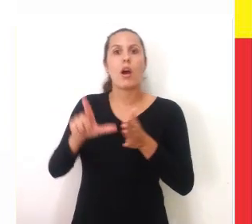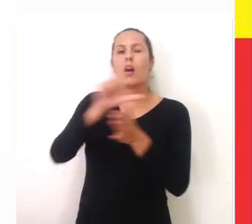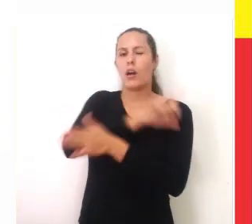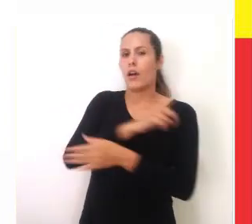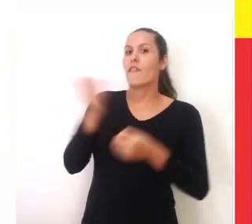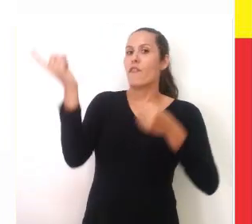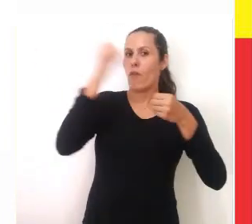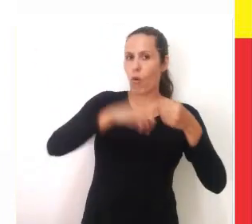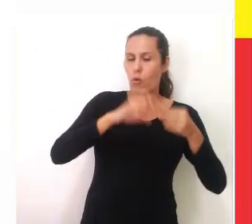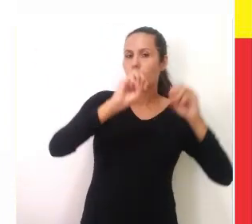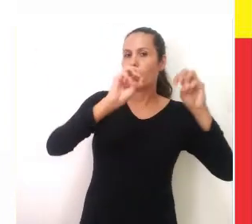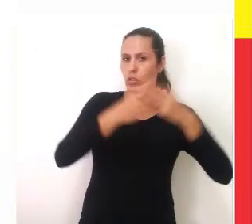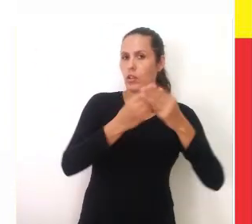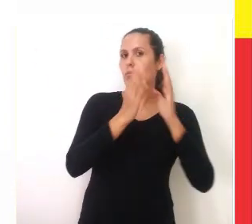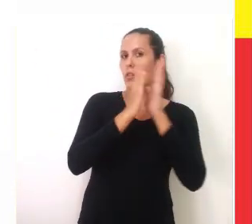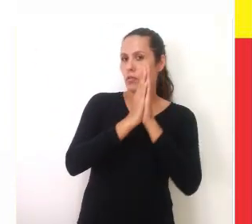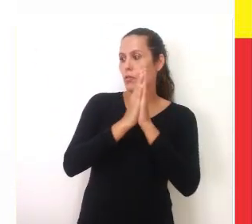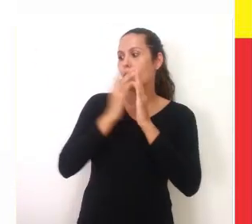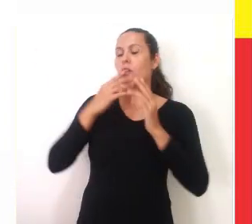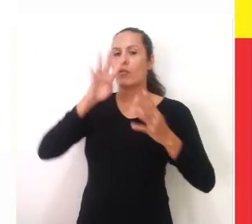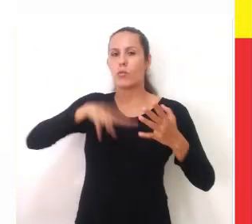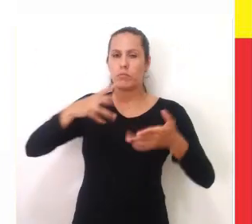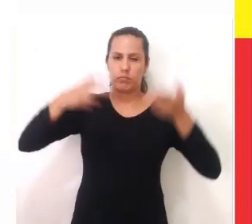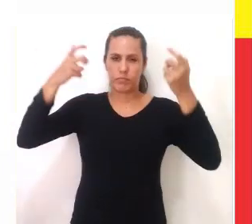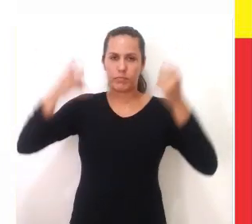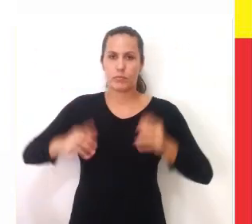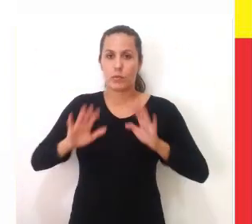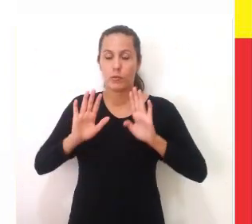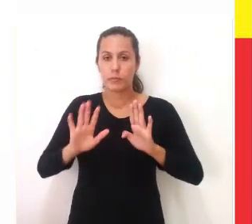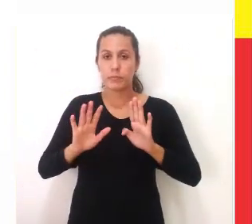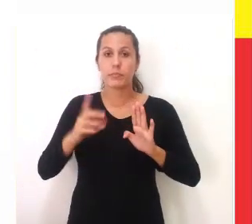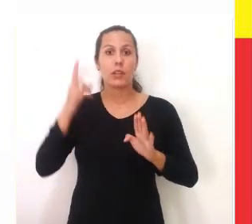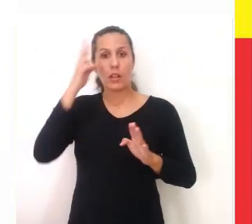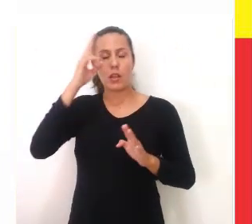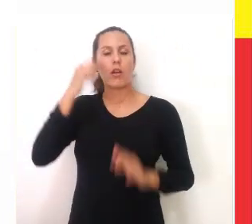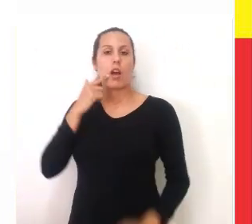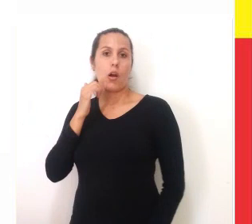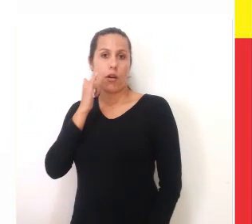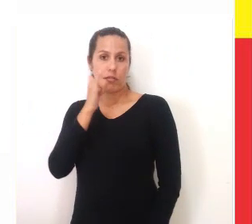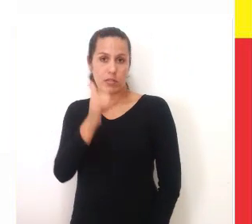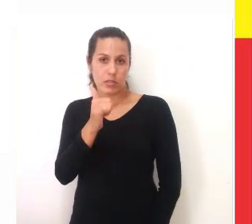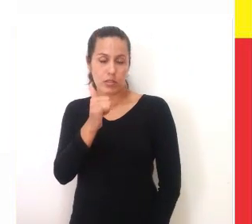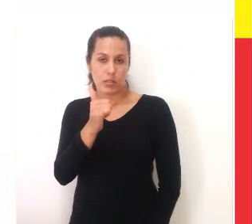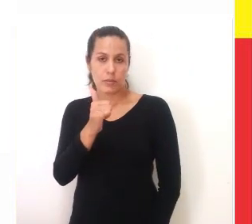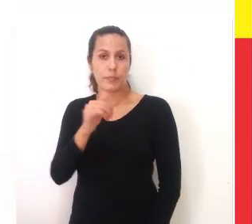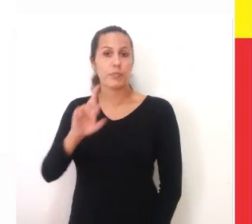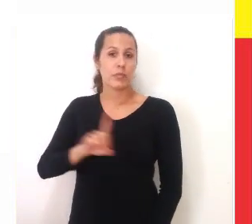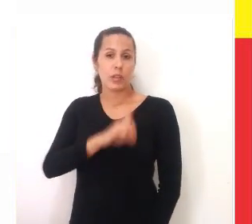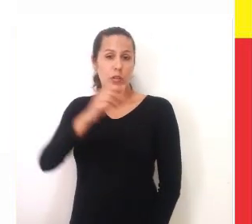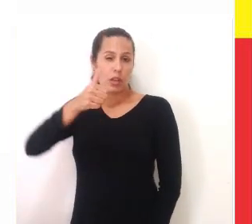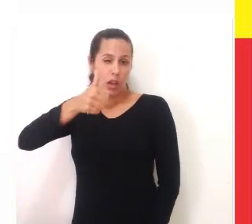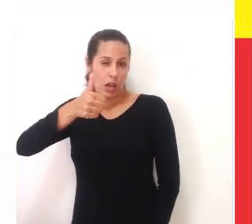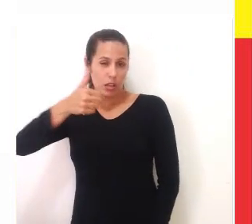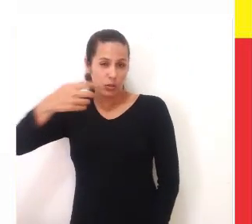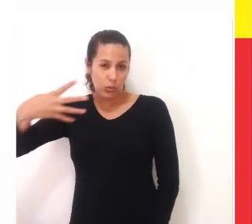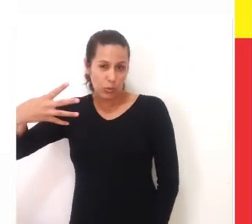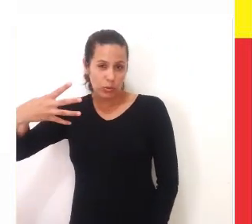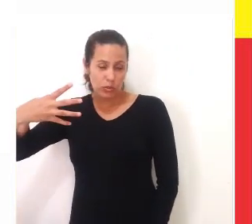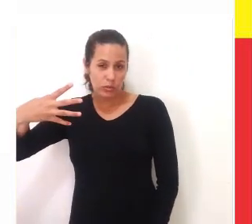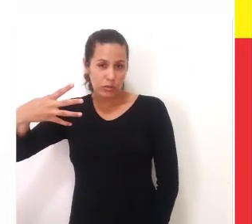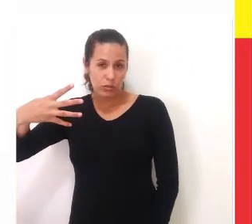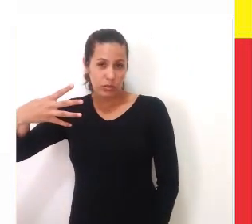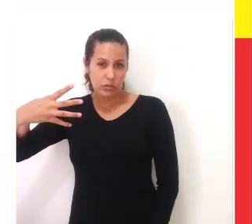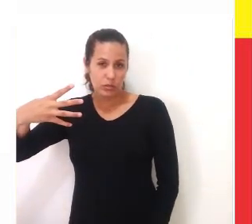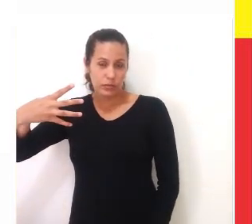lá. Na tabela que eu acabei de explicar para vocês. Eu avisei que o 14º